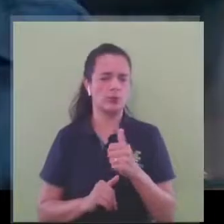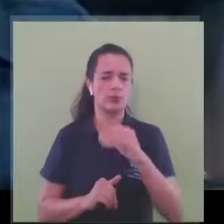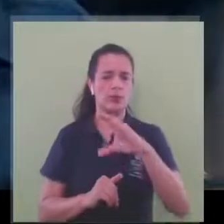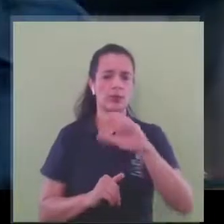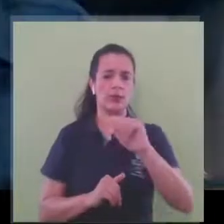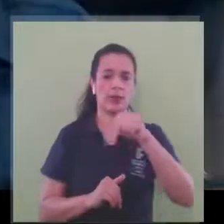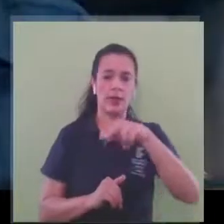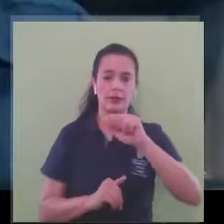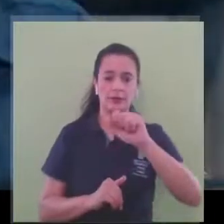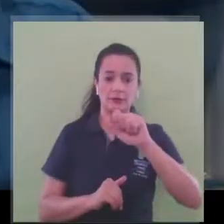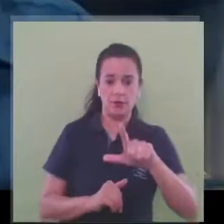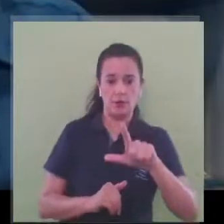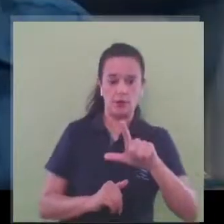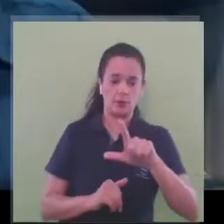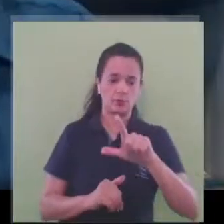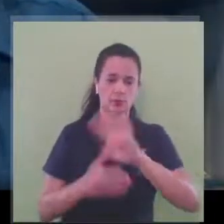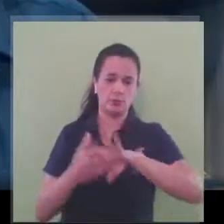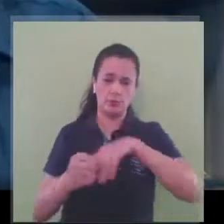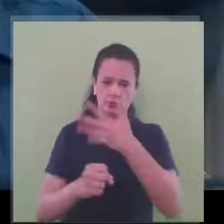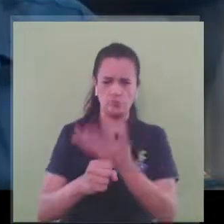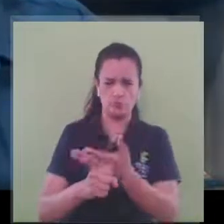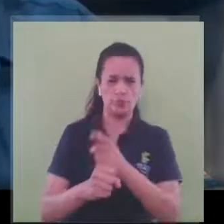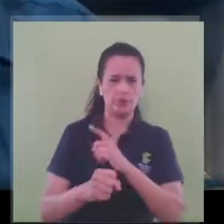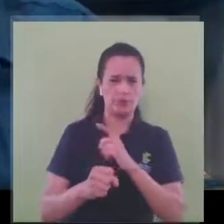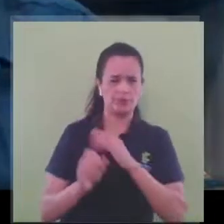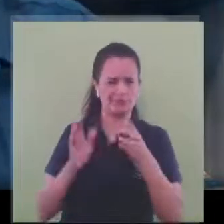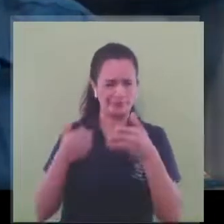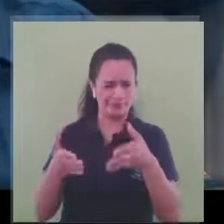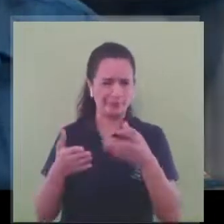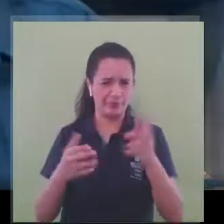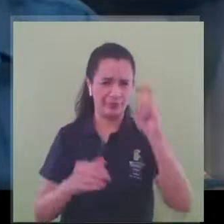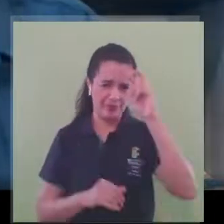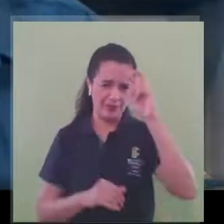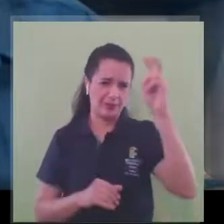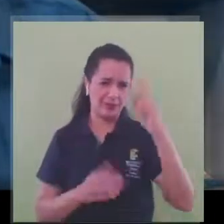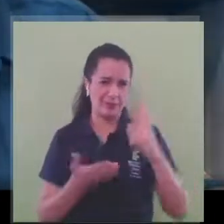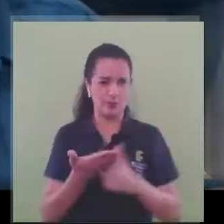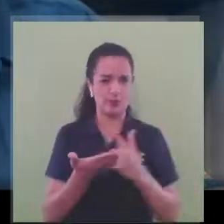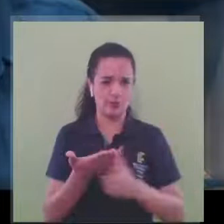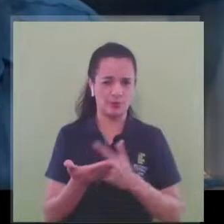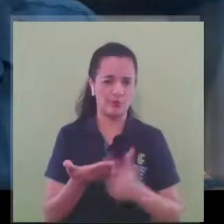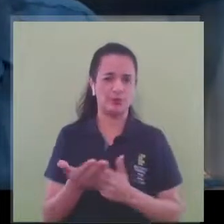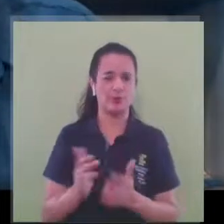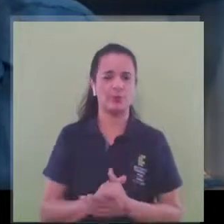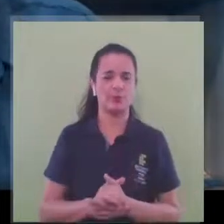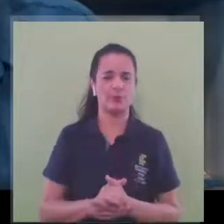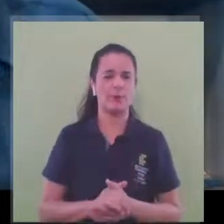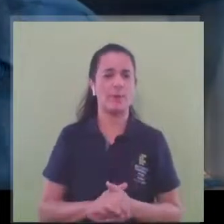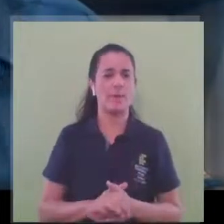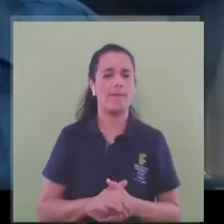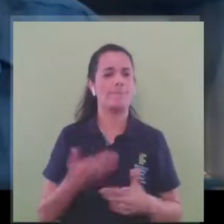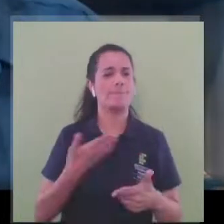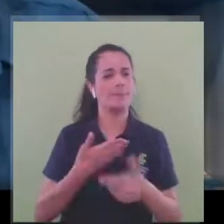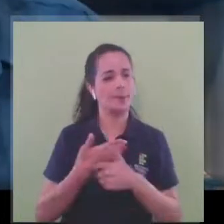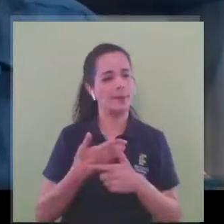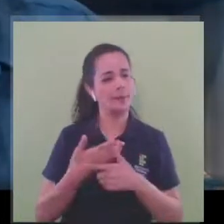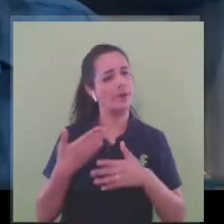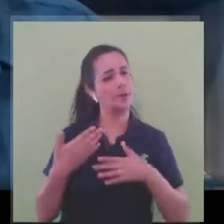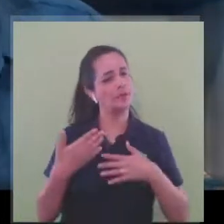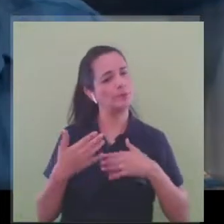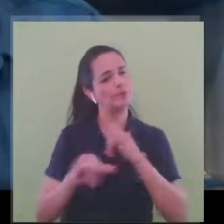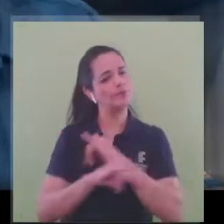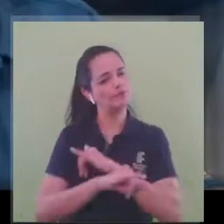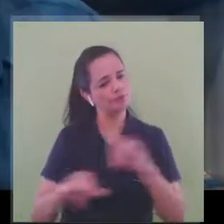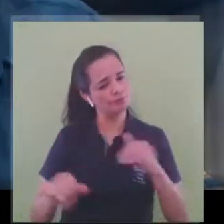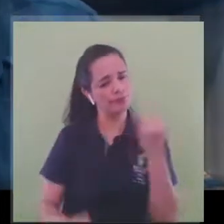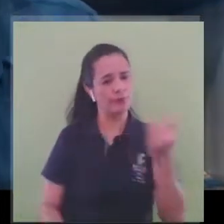e a só obras da vida intelectual. Então, ele tem esse papel de trazer essa importância dos clássicos,